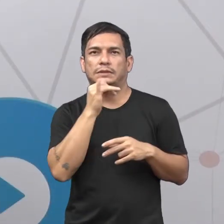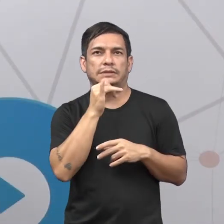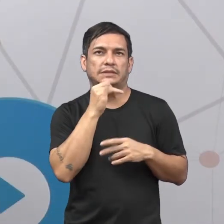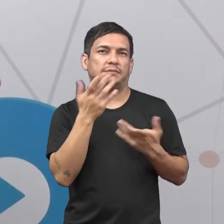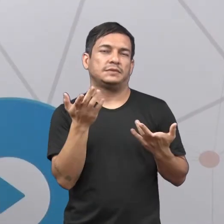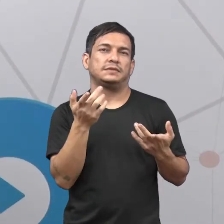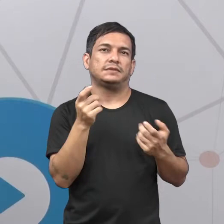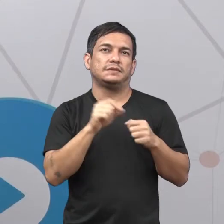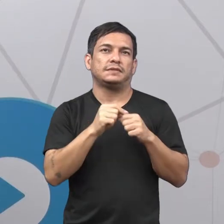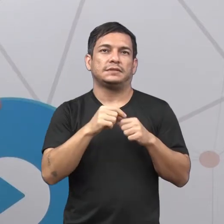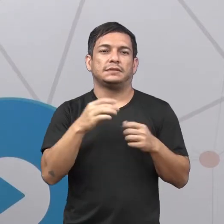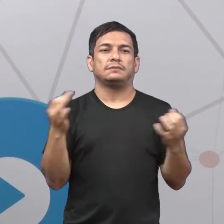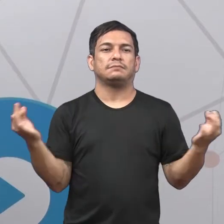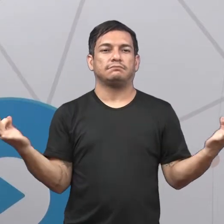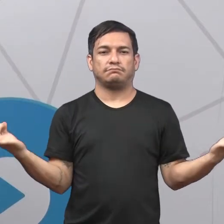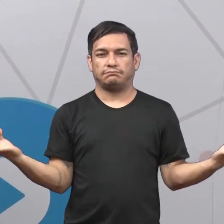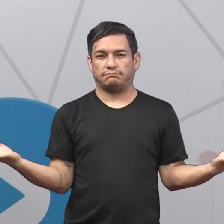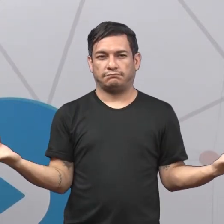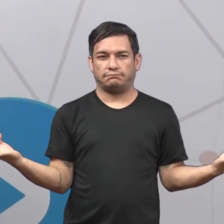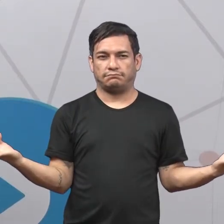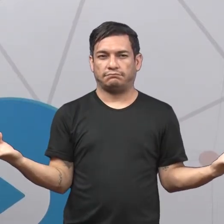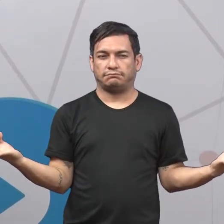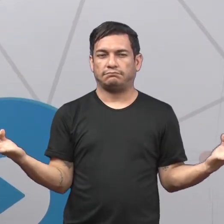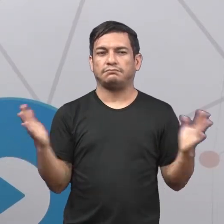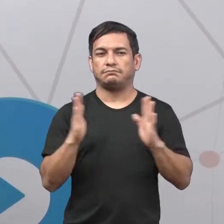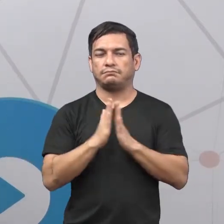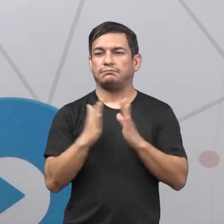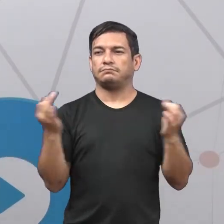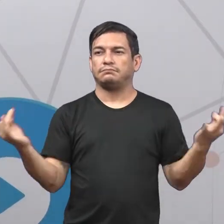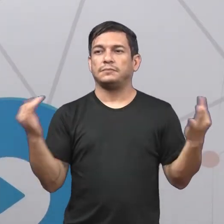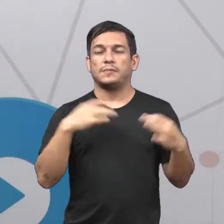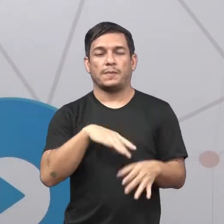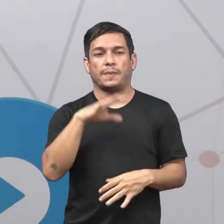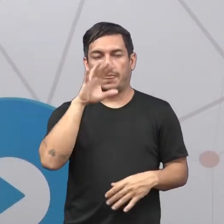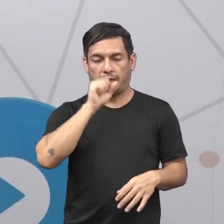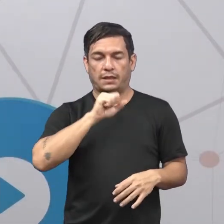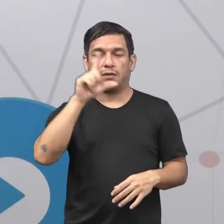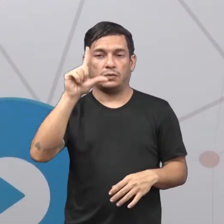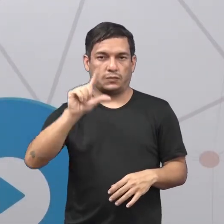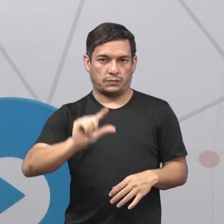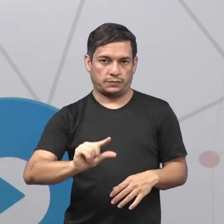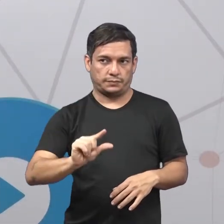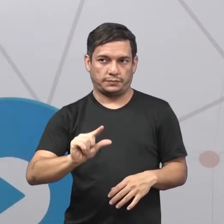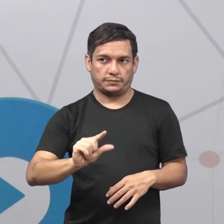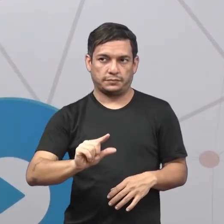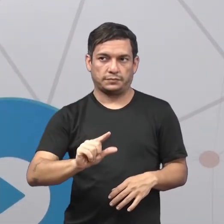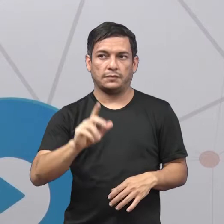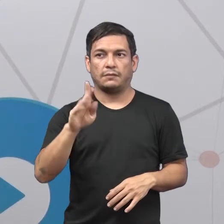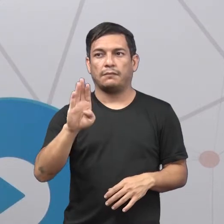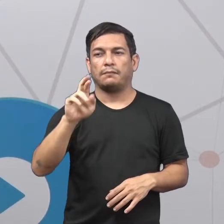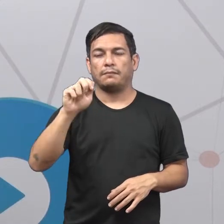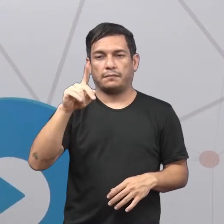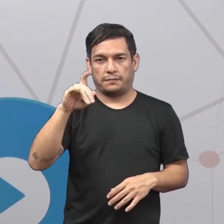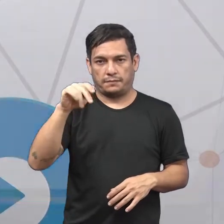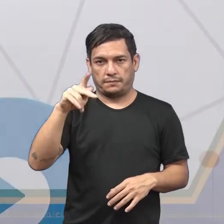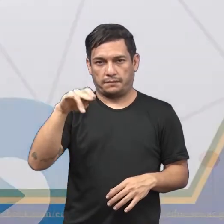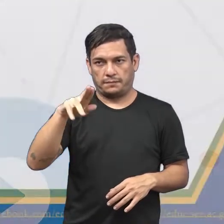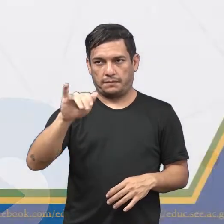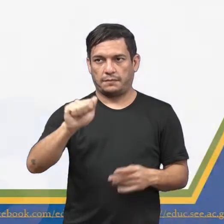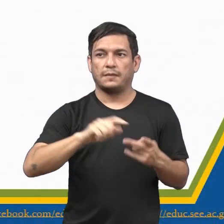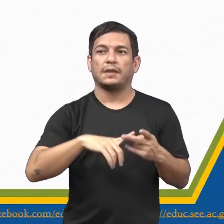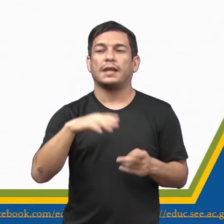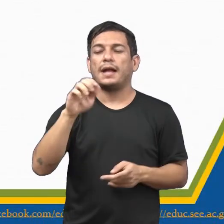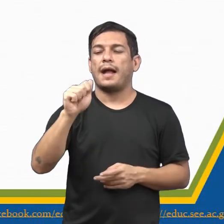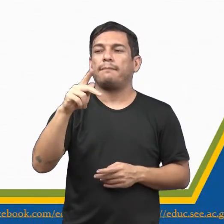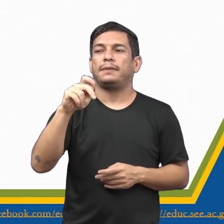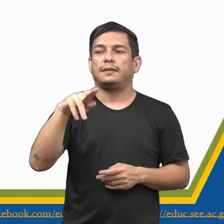exemplo, a yoga, a meditação, a sua frequência respiratória ela diminui. Então, é a bradipneia.